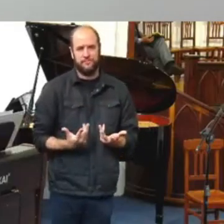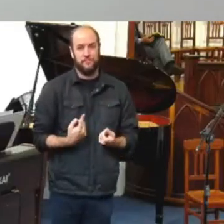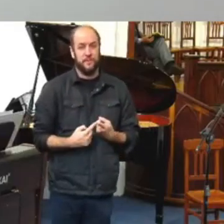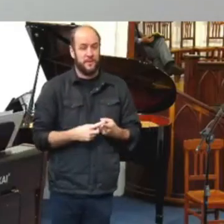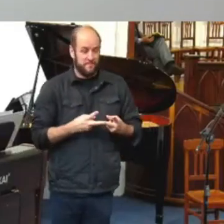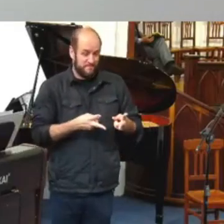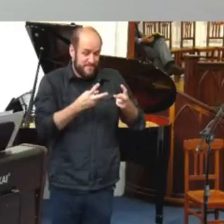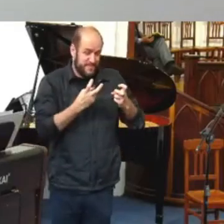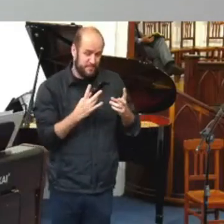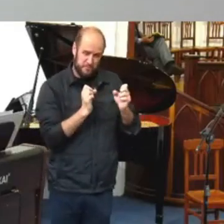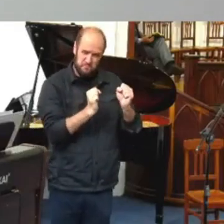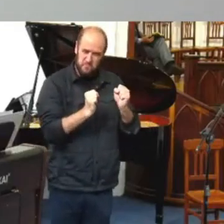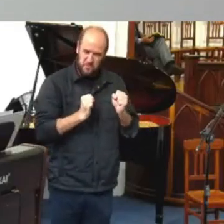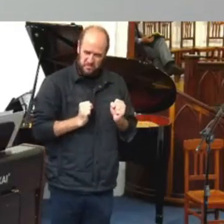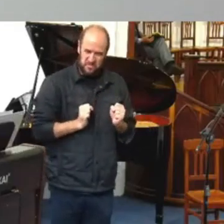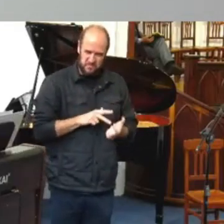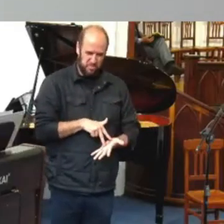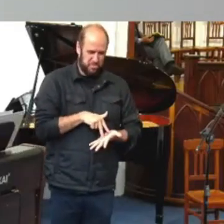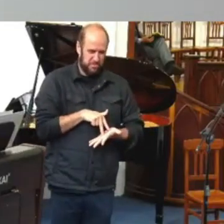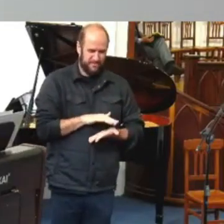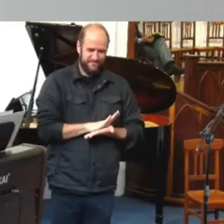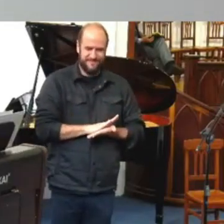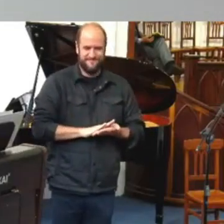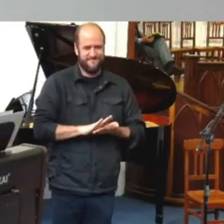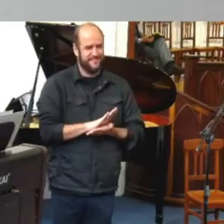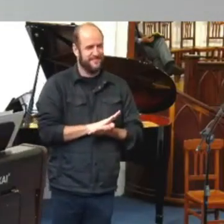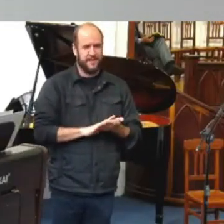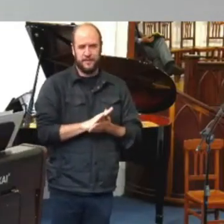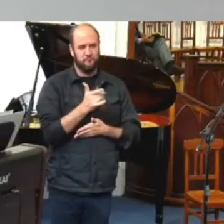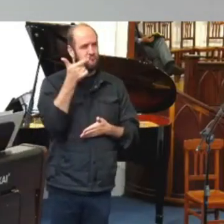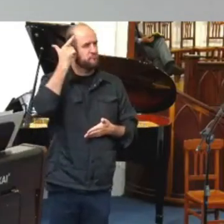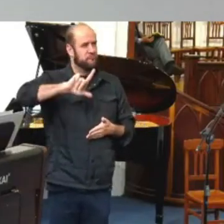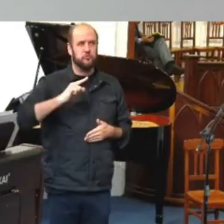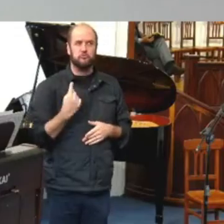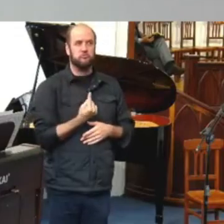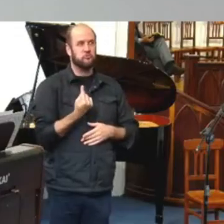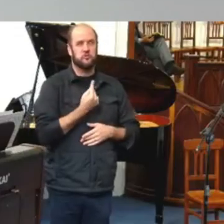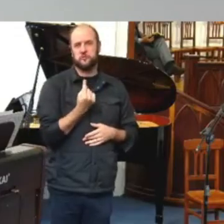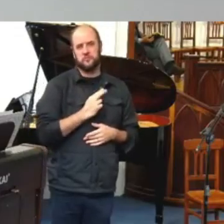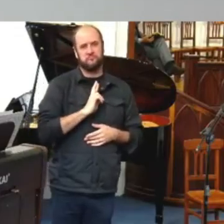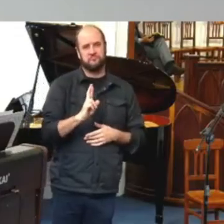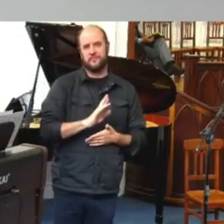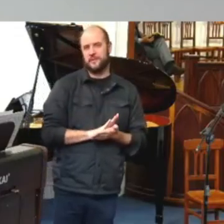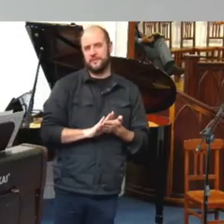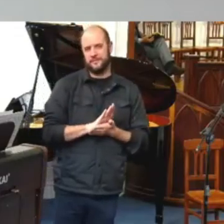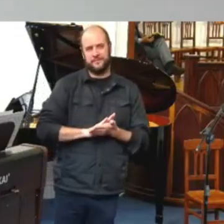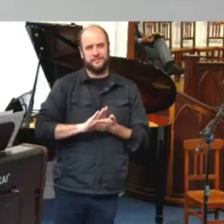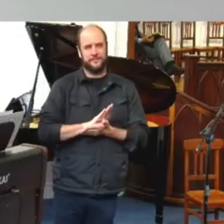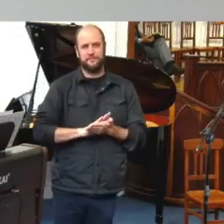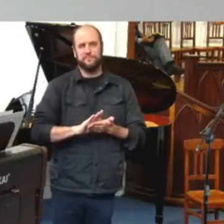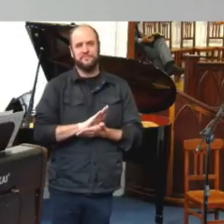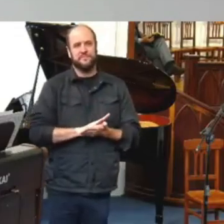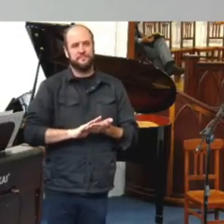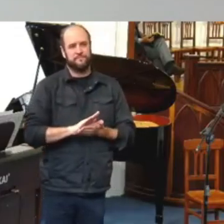poder e condição alguma para resolver aquela dor que sentem.